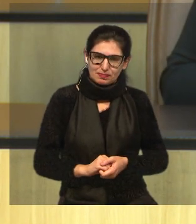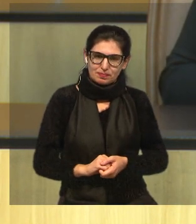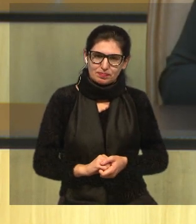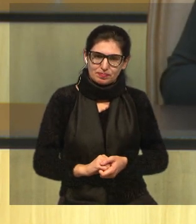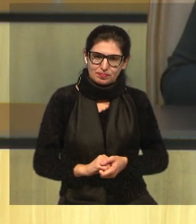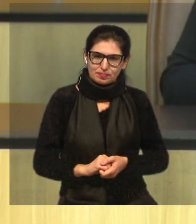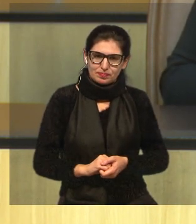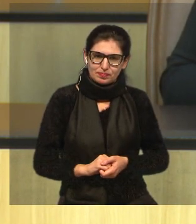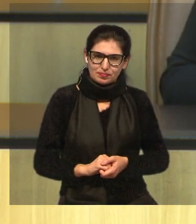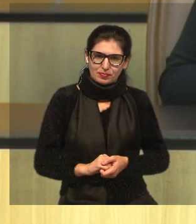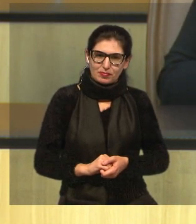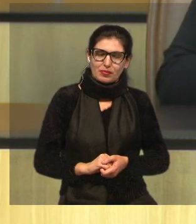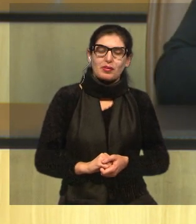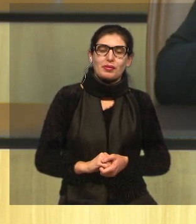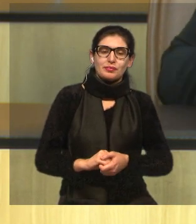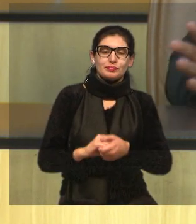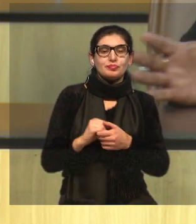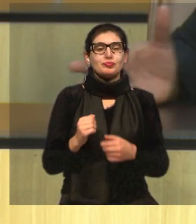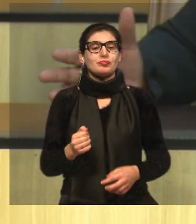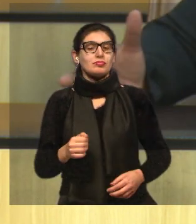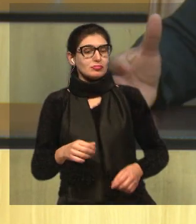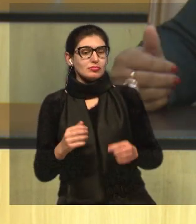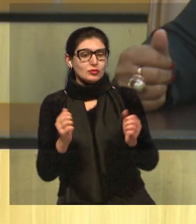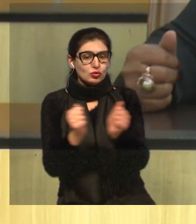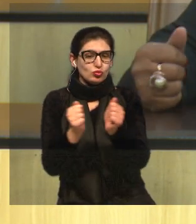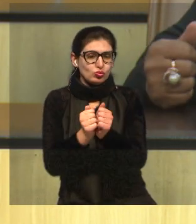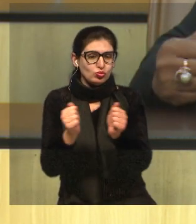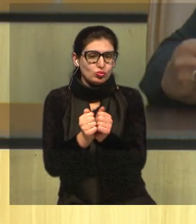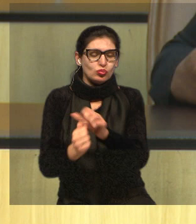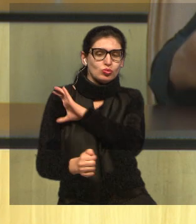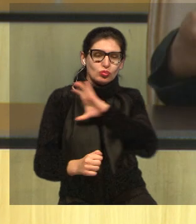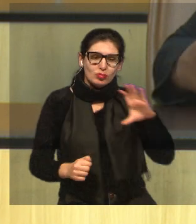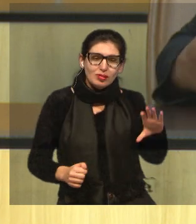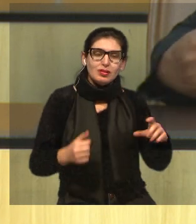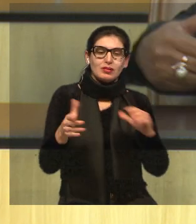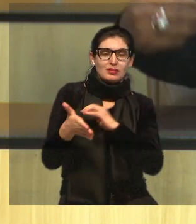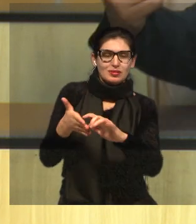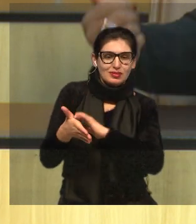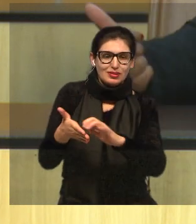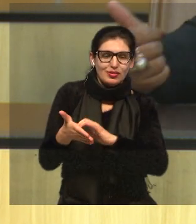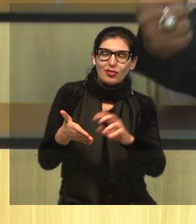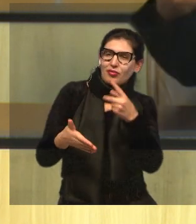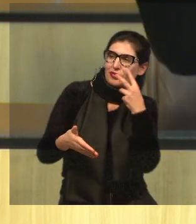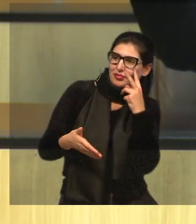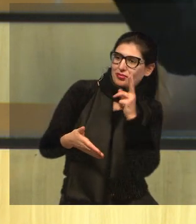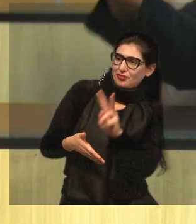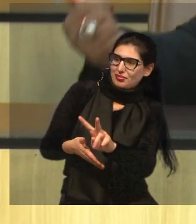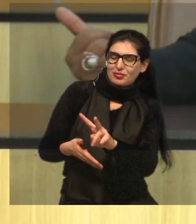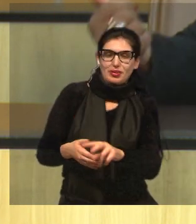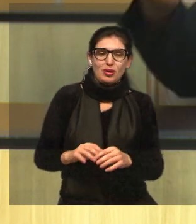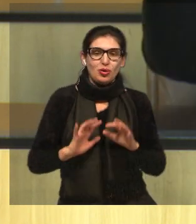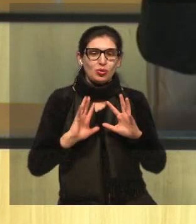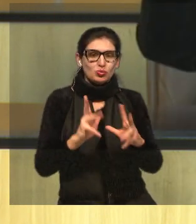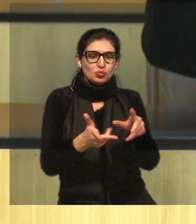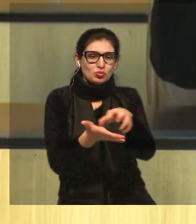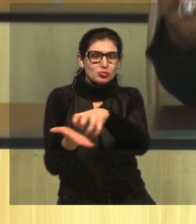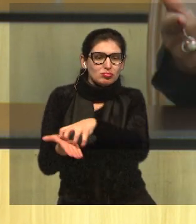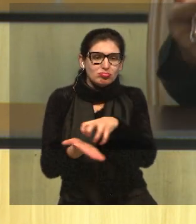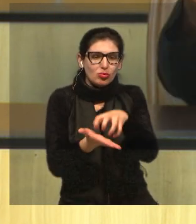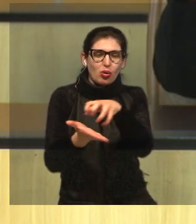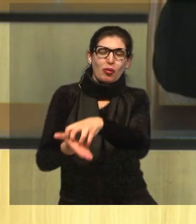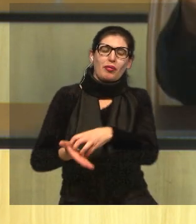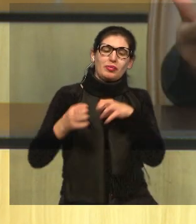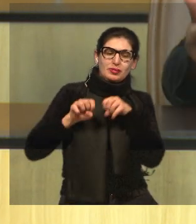à frente daquela coordenação e o compromisso de toda a secretaria. A gente viu lá a apresentação da assistência, o comprometimento da assistência,